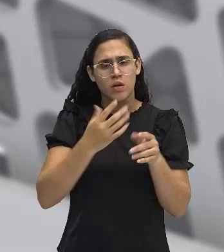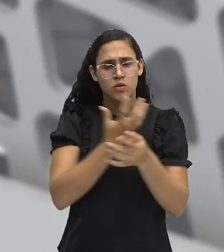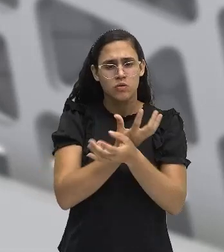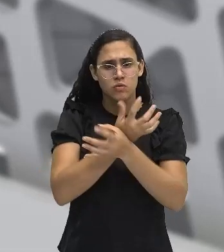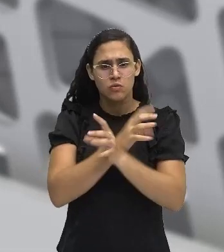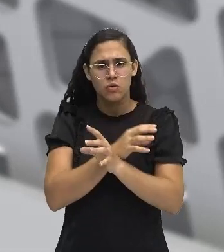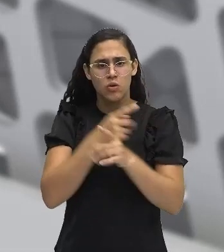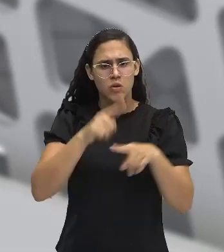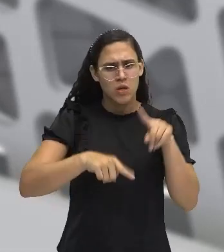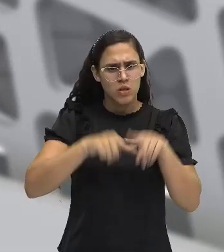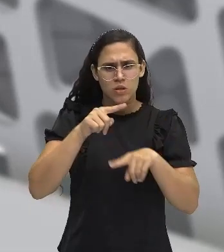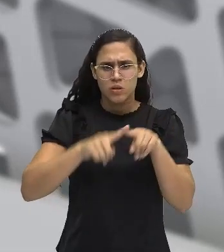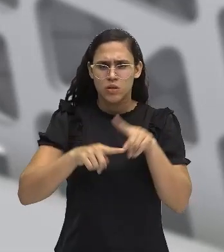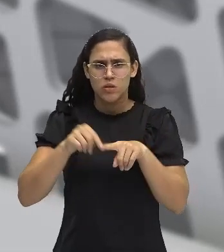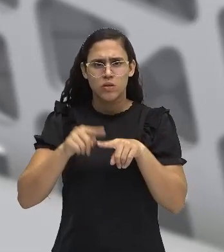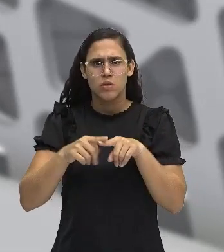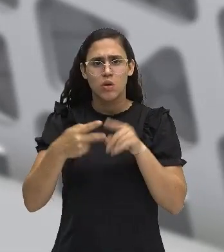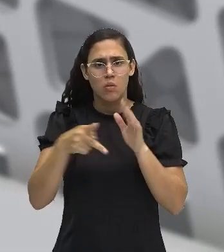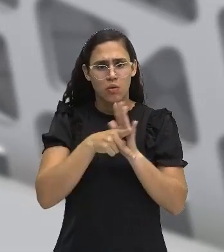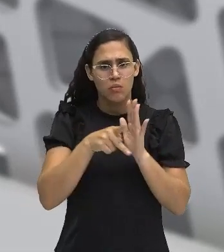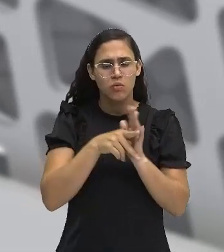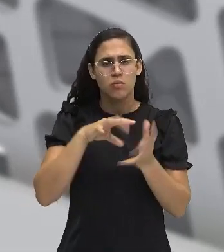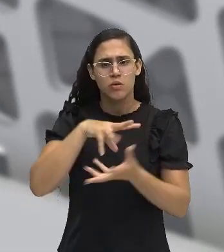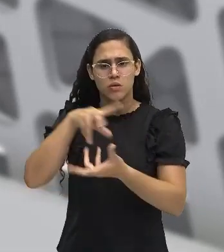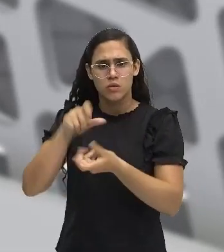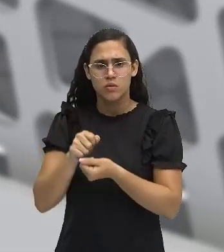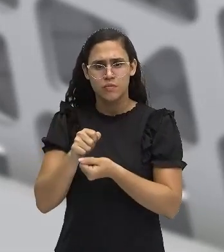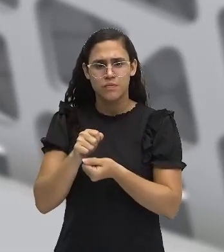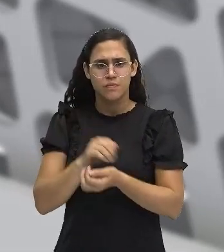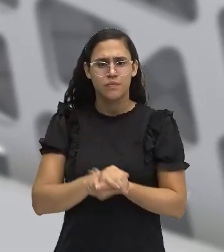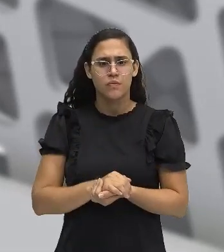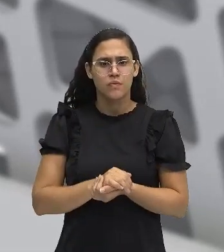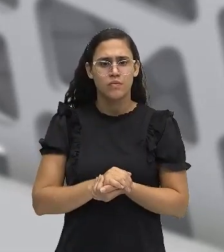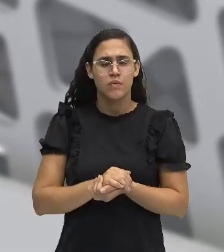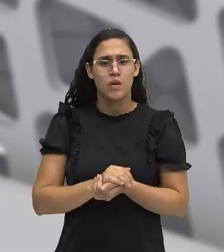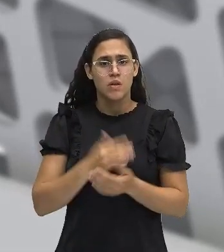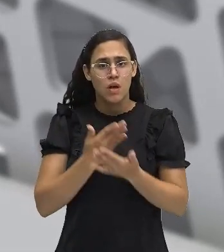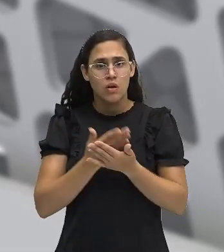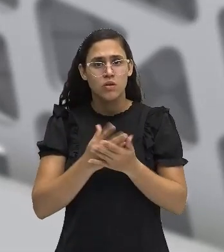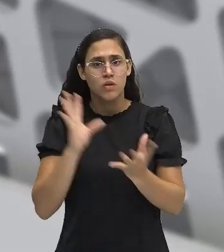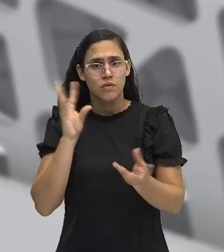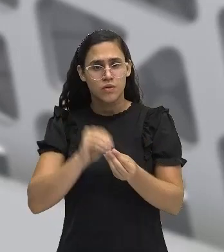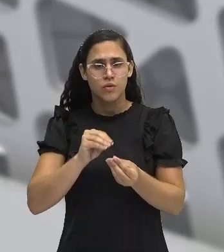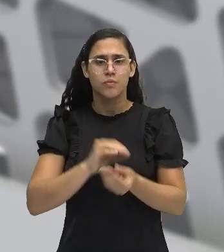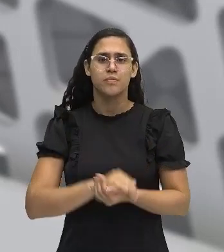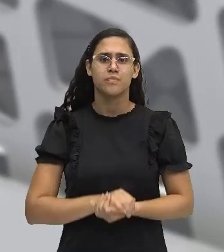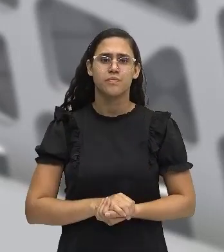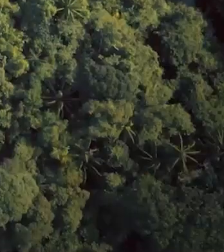descobrindo mais coisas aí do nosso planeta, tá bom? Então, essa foi a nossa aula de revisão.